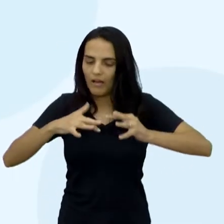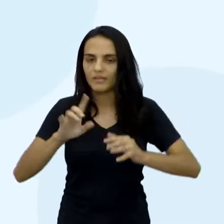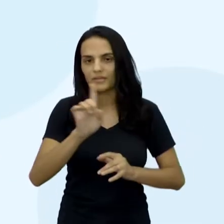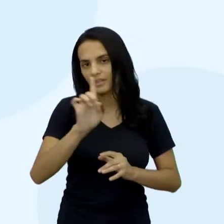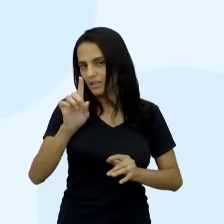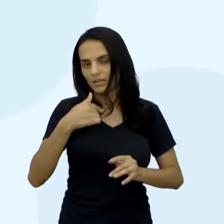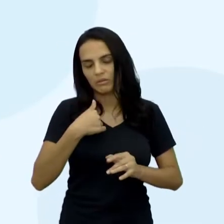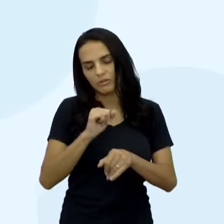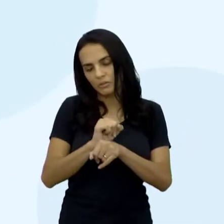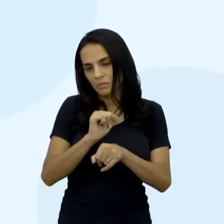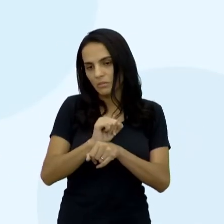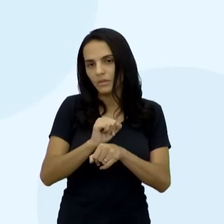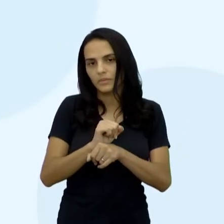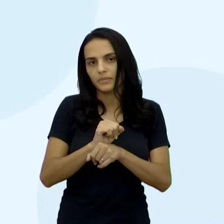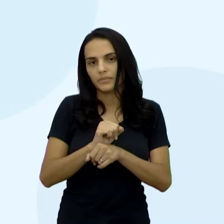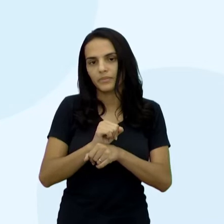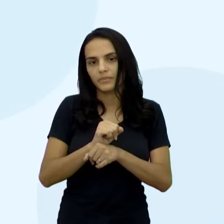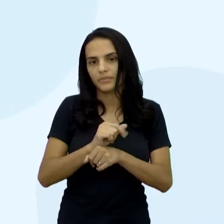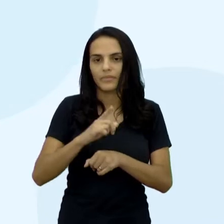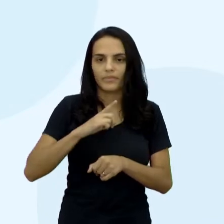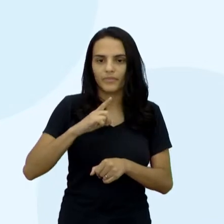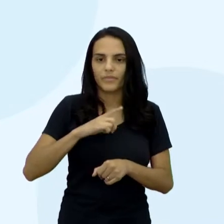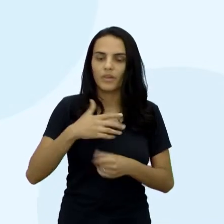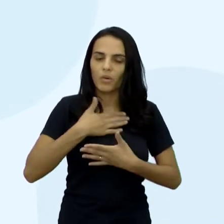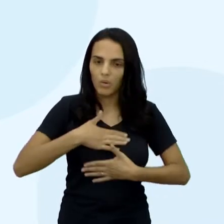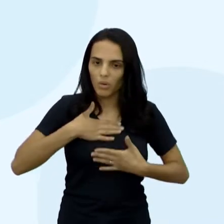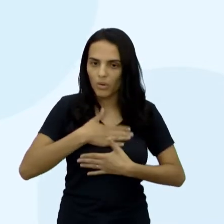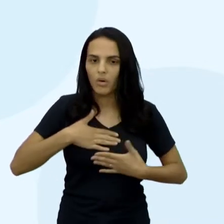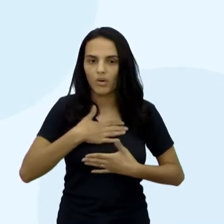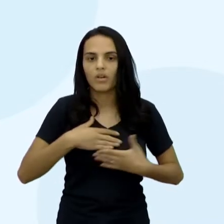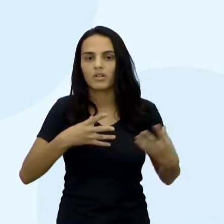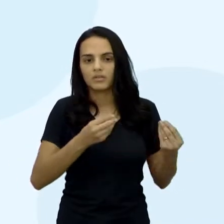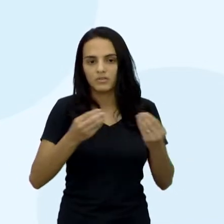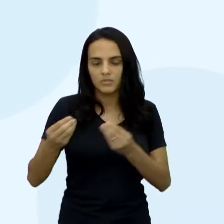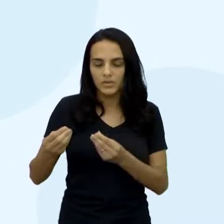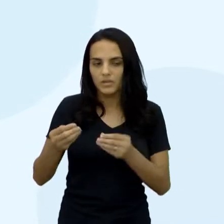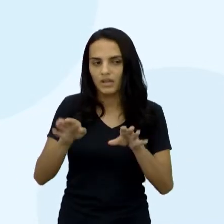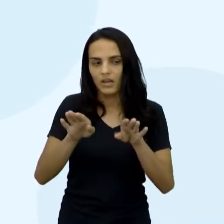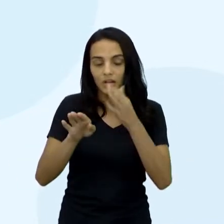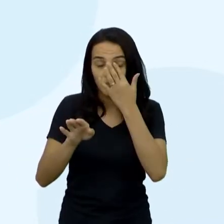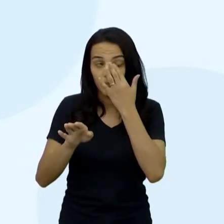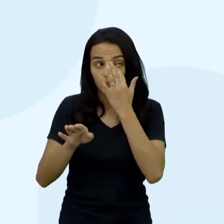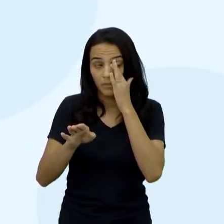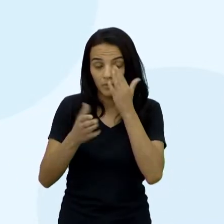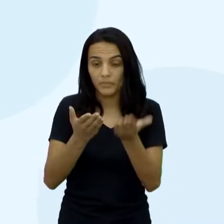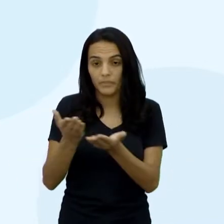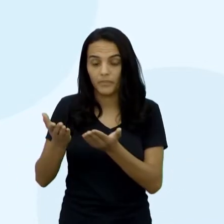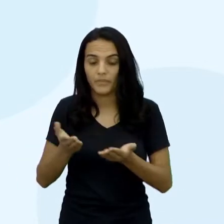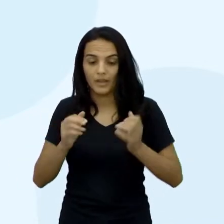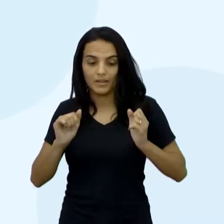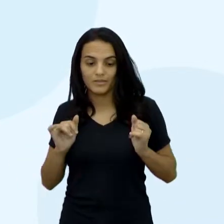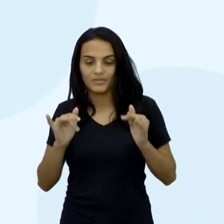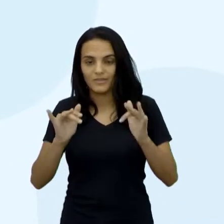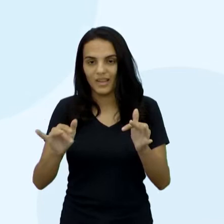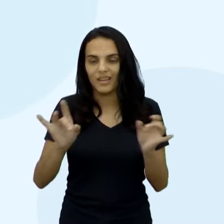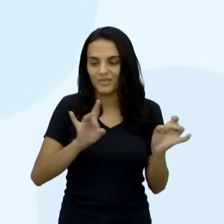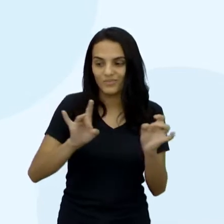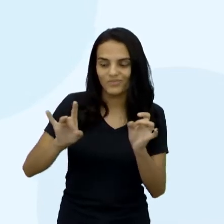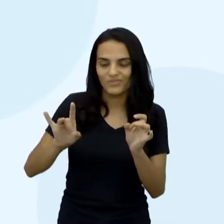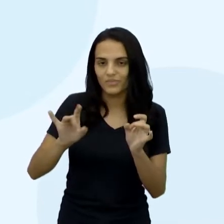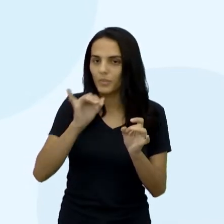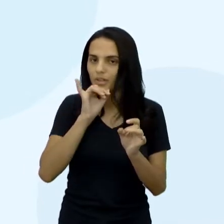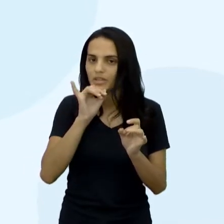Eu tenho... Por gostar muito da estabilidade, A impulsividade te tira da